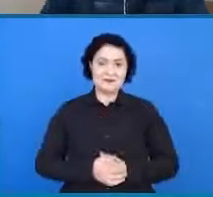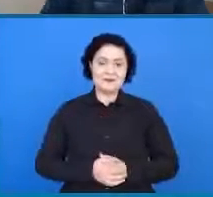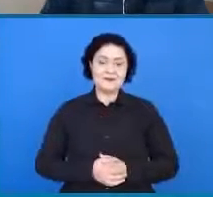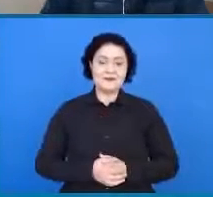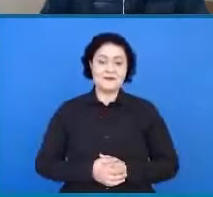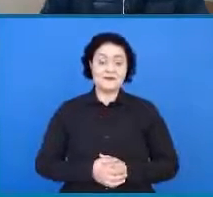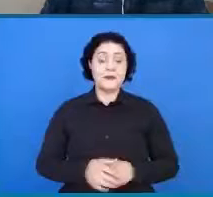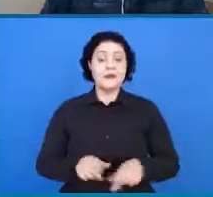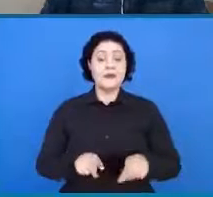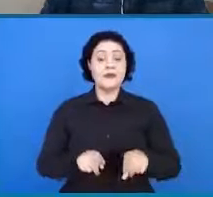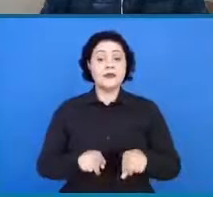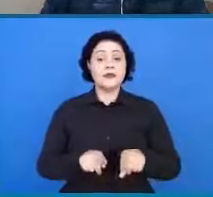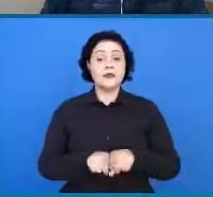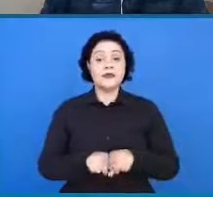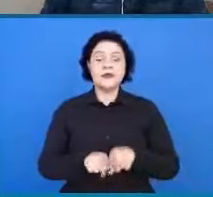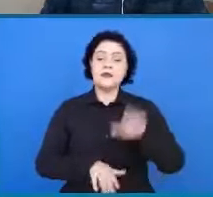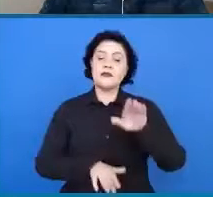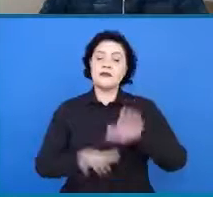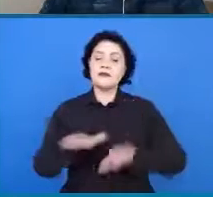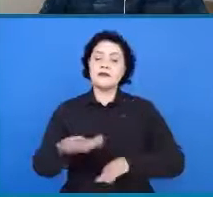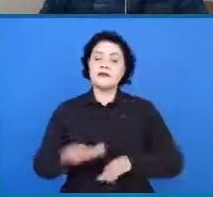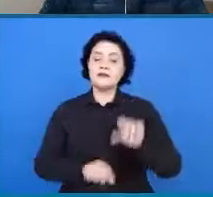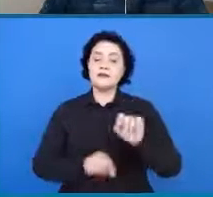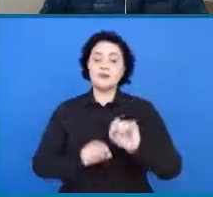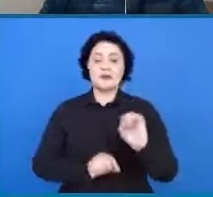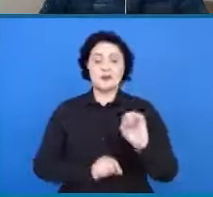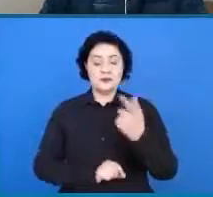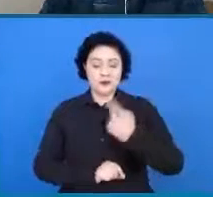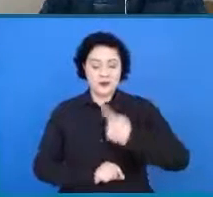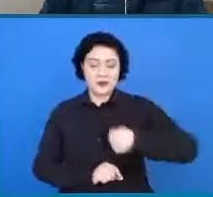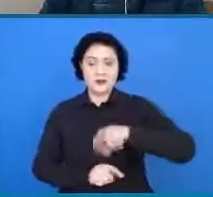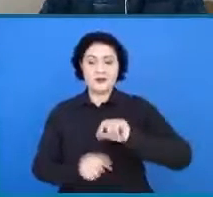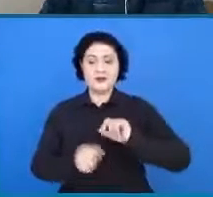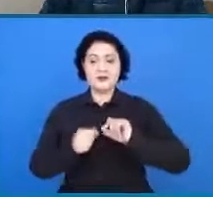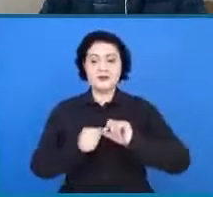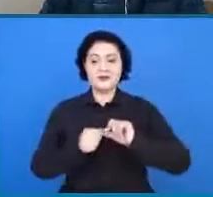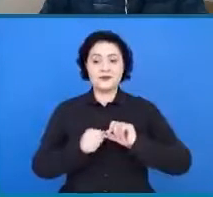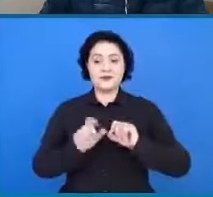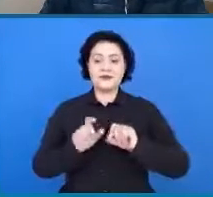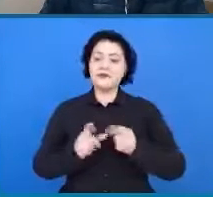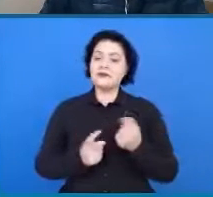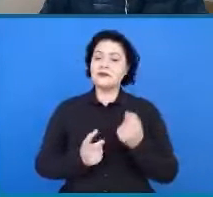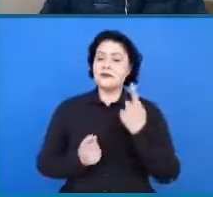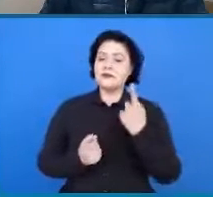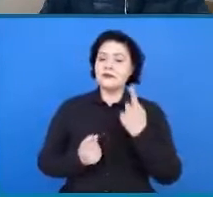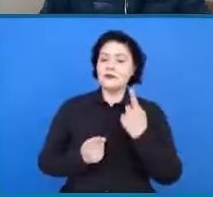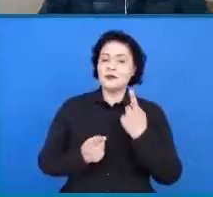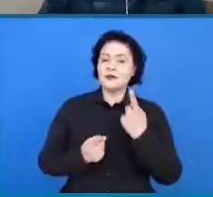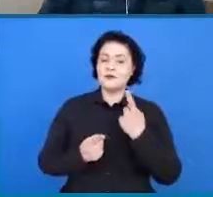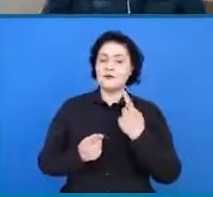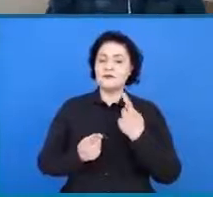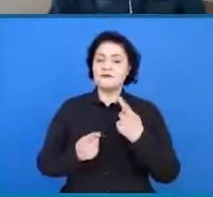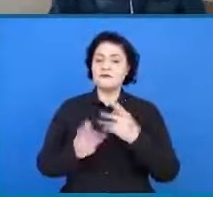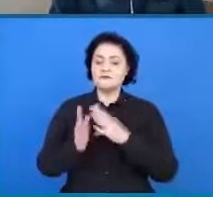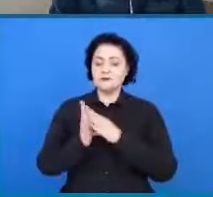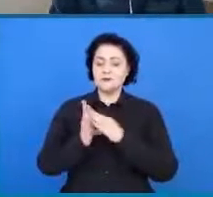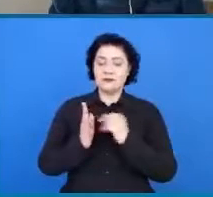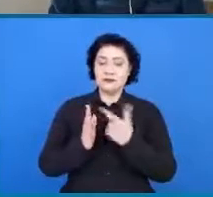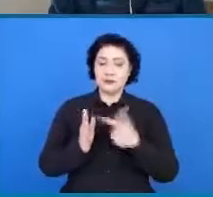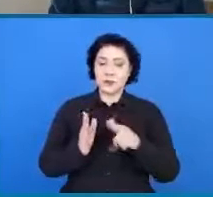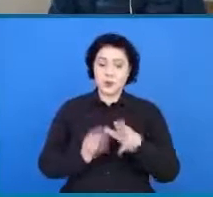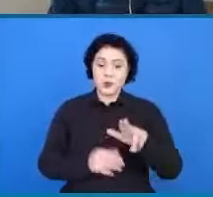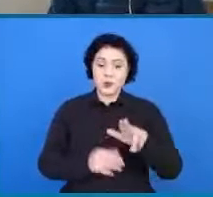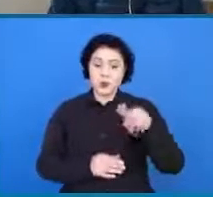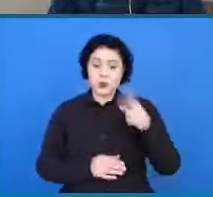naturalmente vem para outra nós fazemos algumas reprises nunca